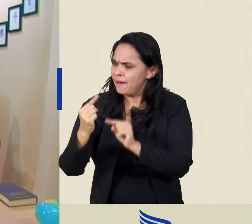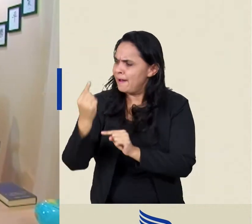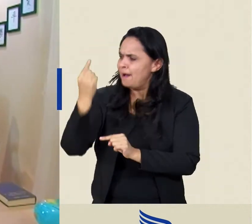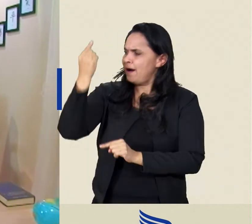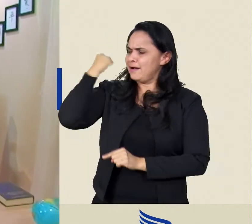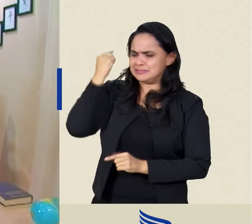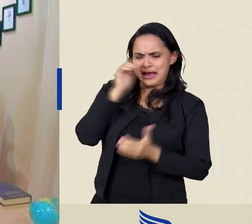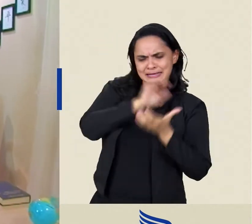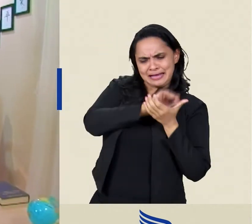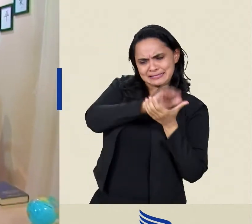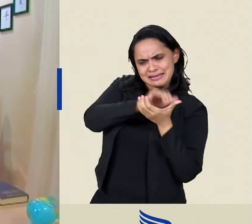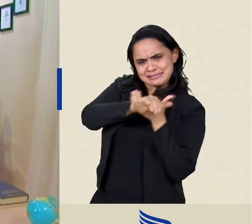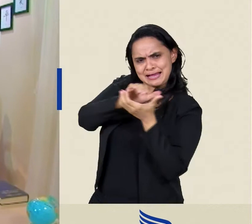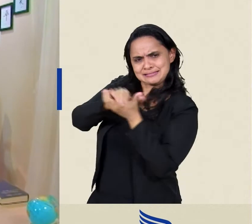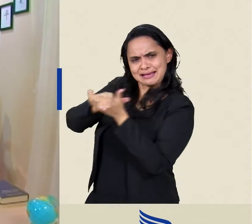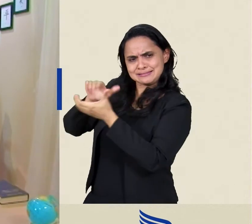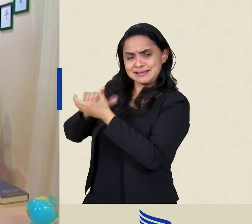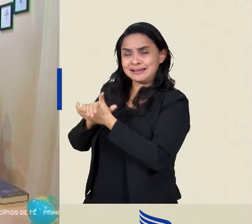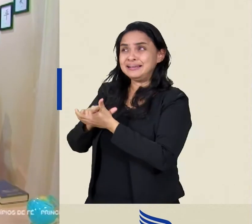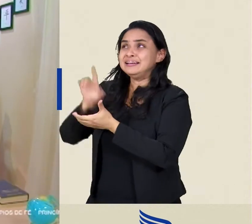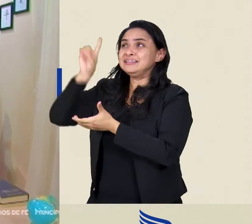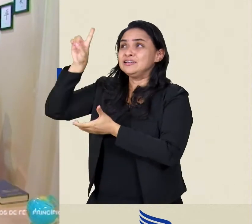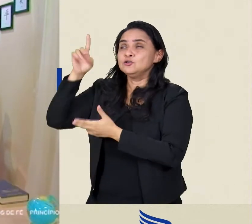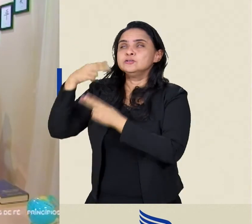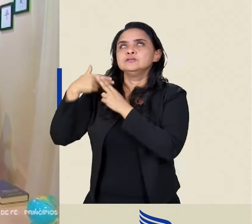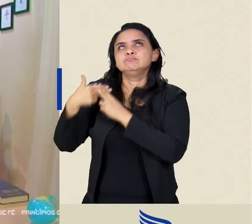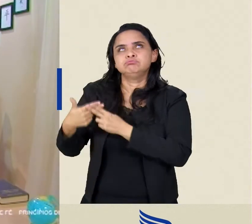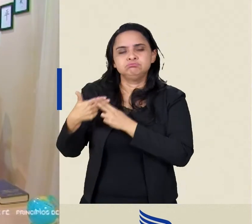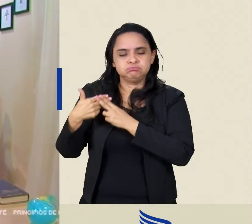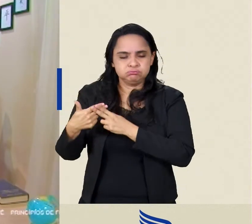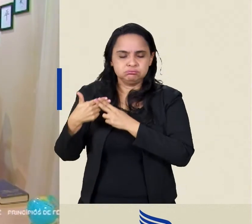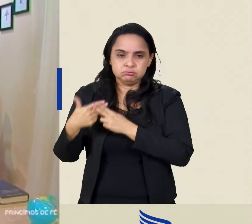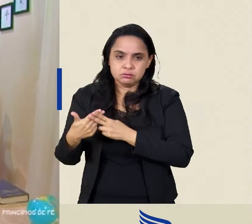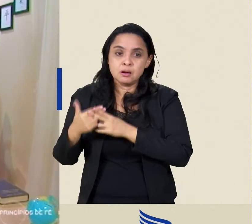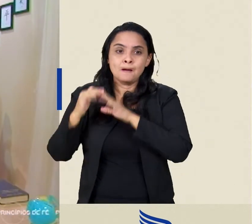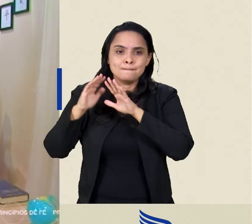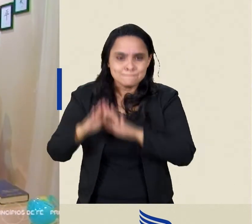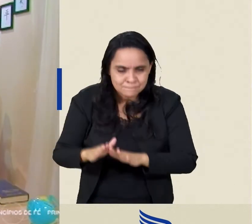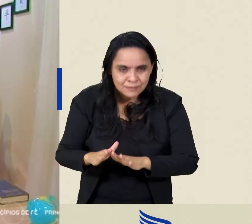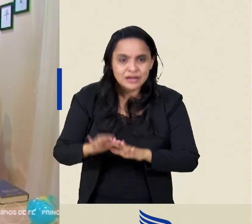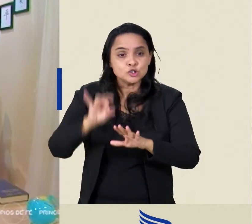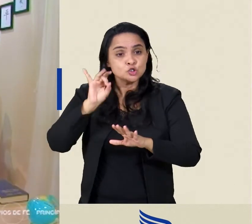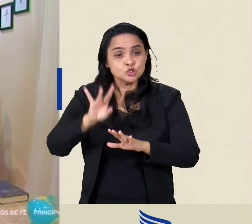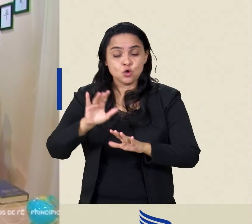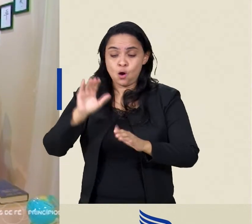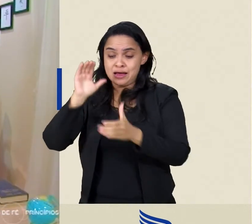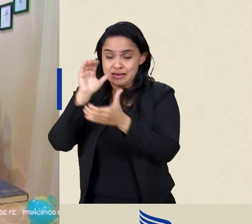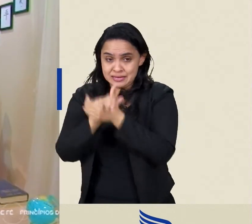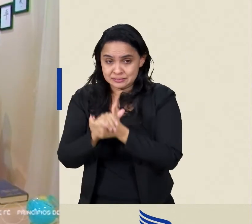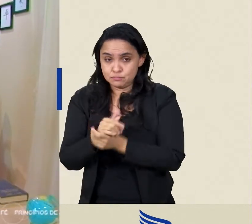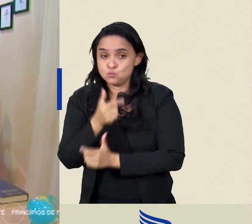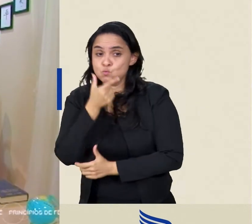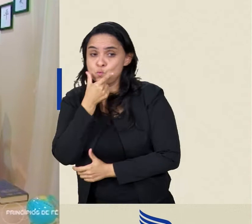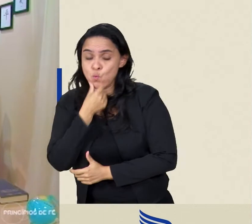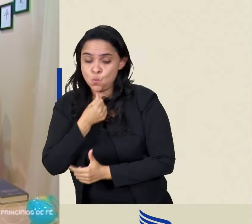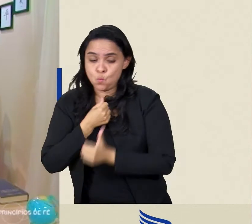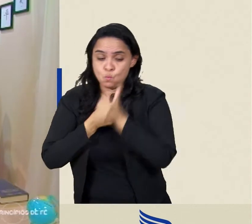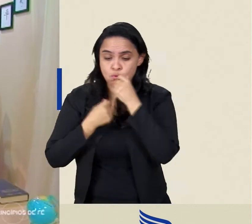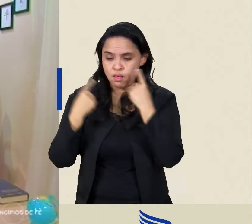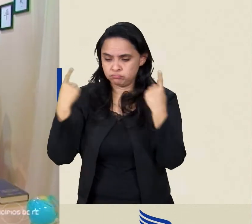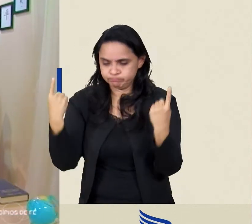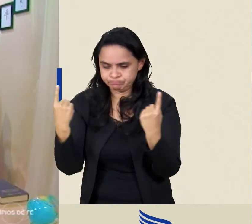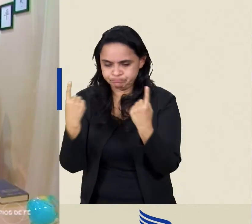Antigo Testamento. Porém, unicamente casamentos monogâmicos são aceitos